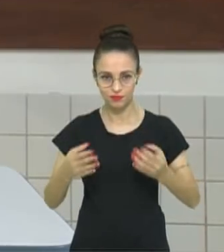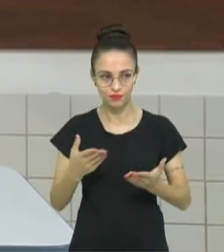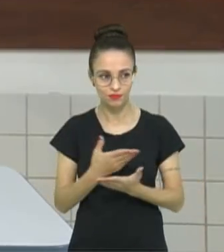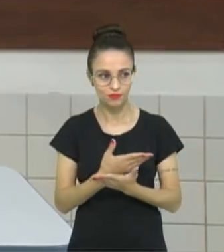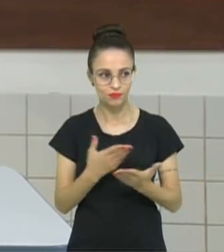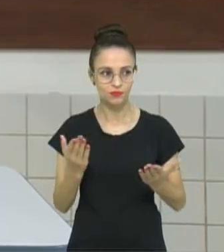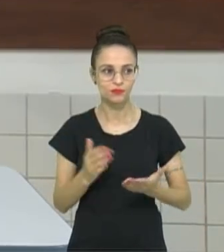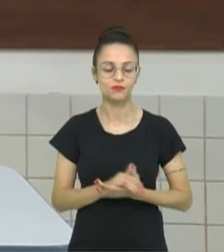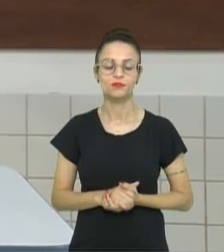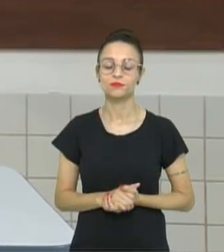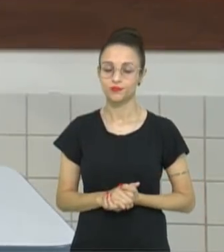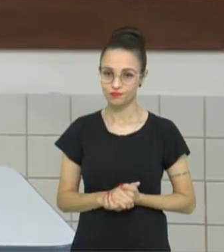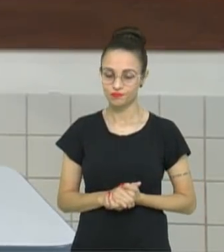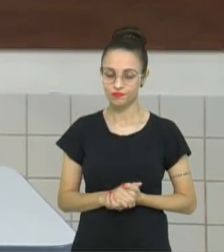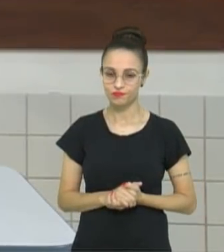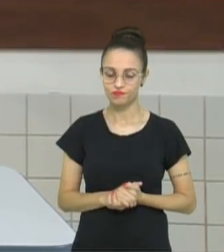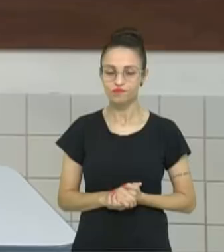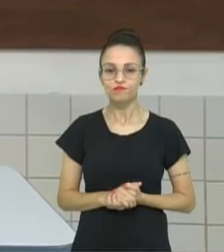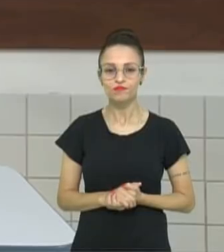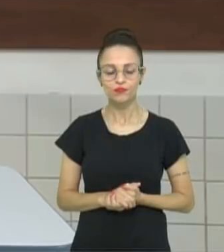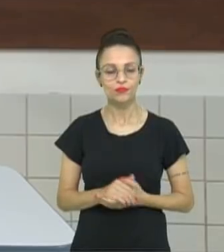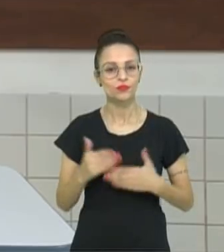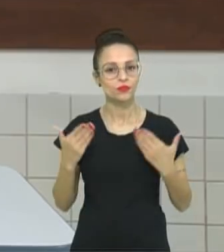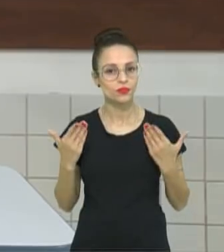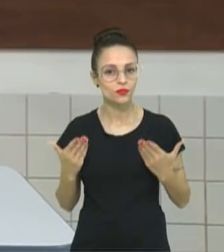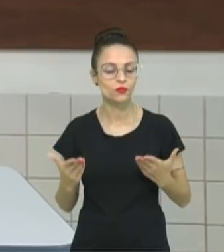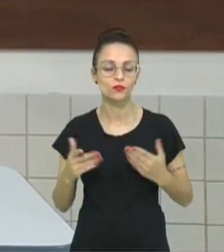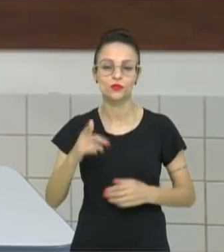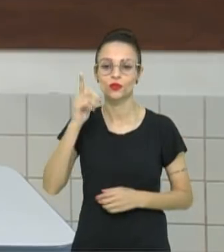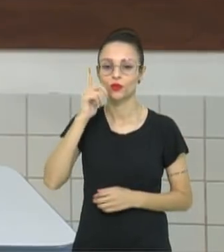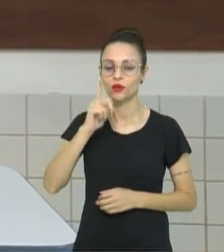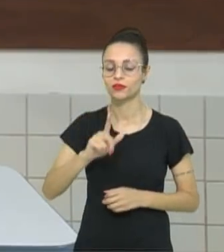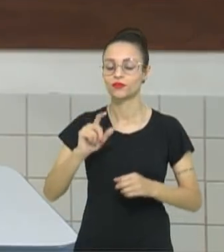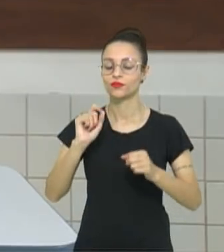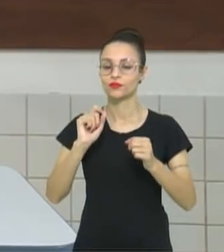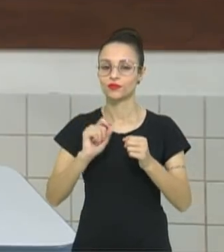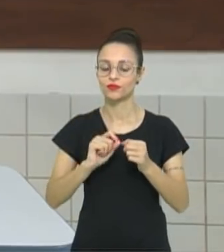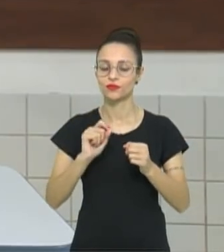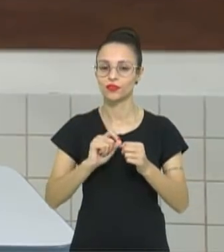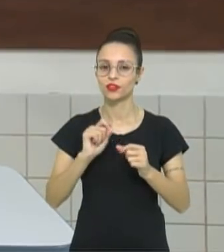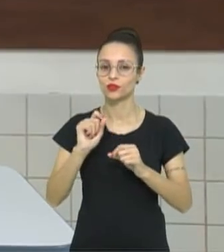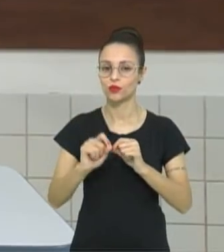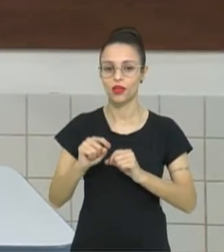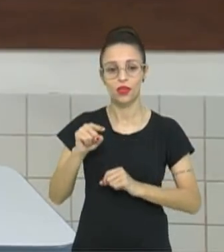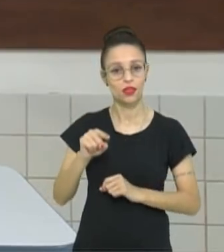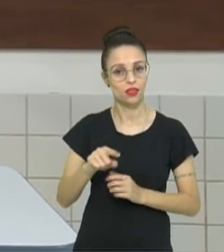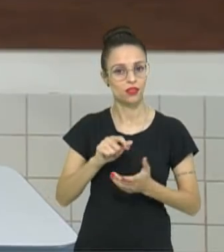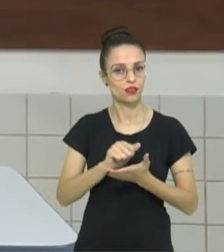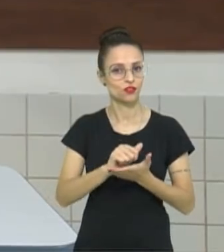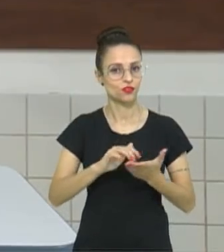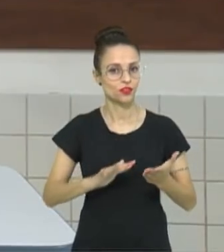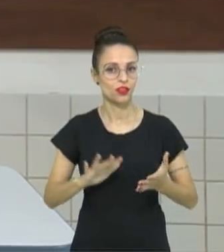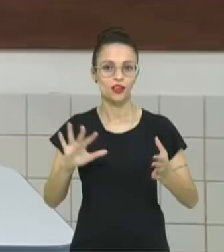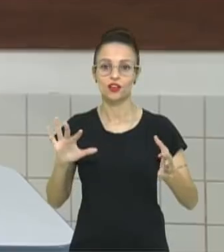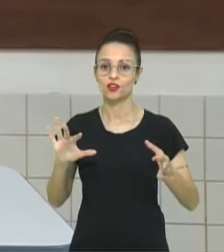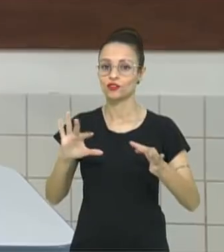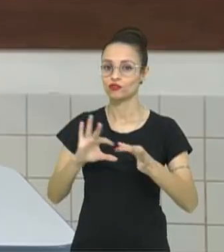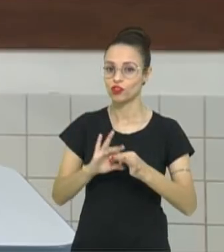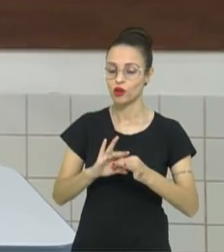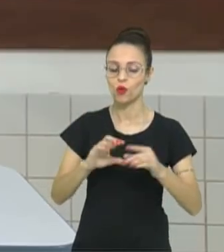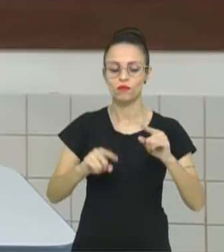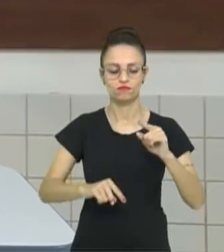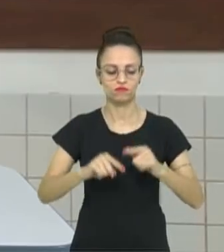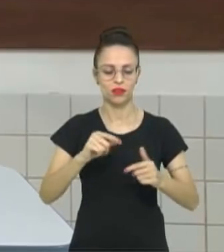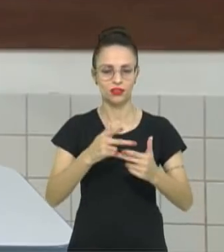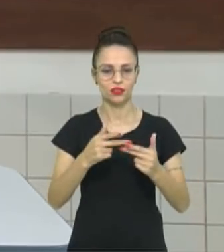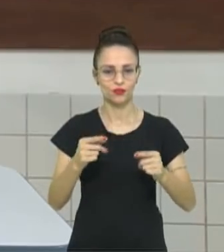vocês. E assim nós vamos conseguir fazer essa atividade de acordo com os materiais